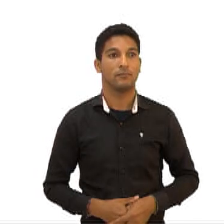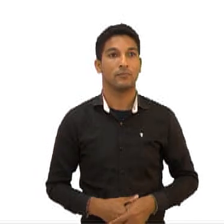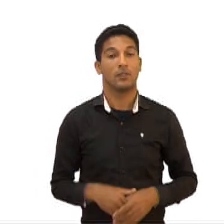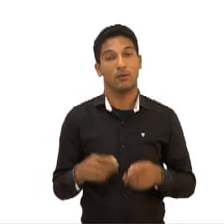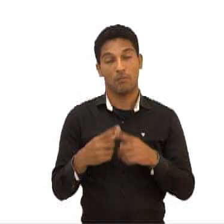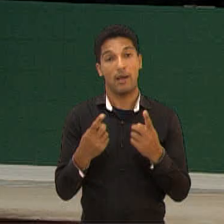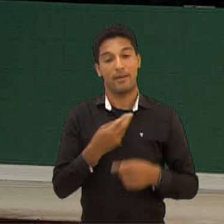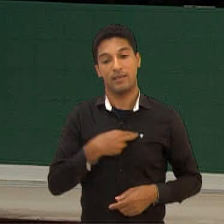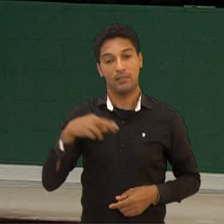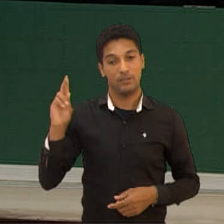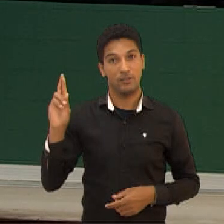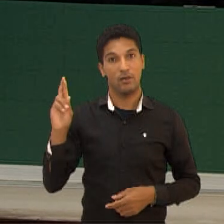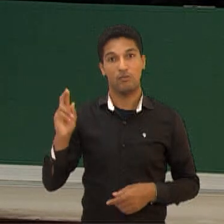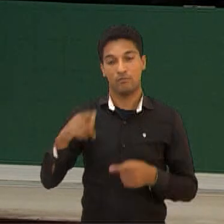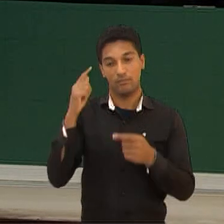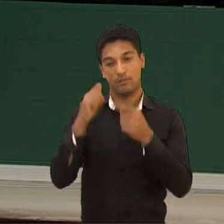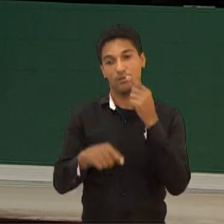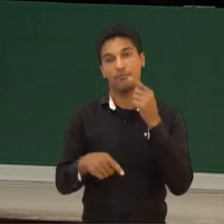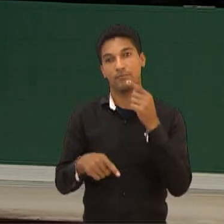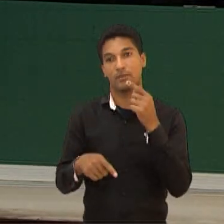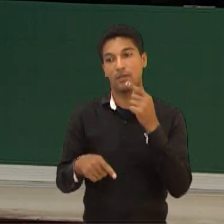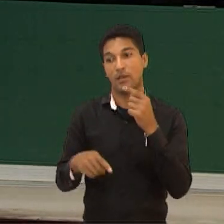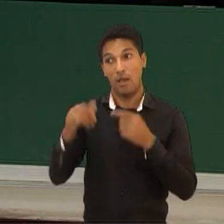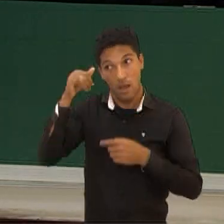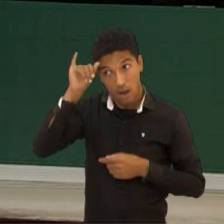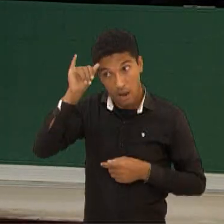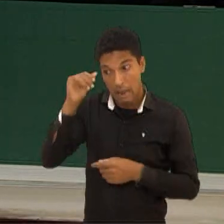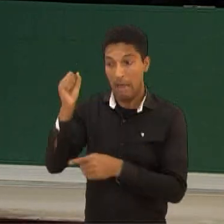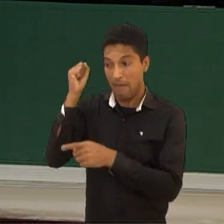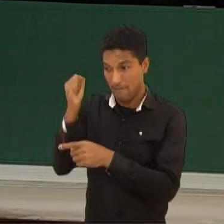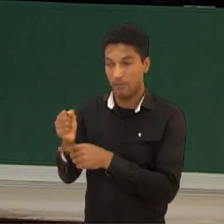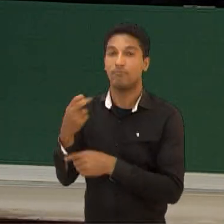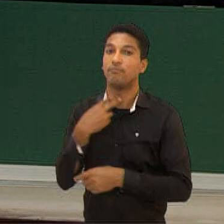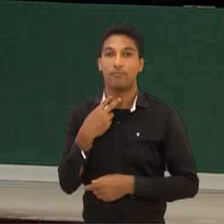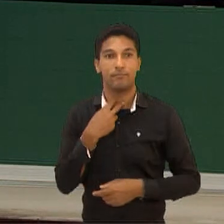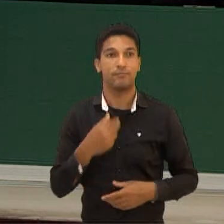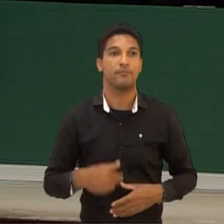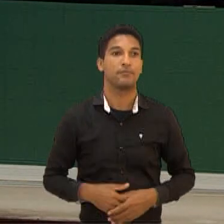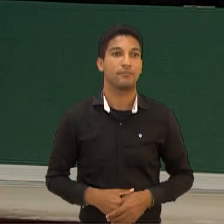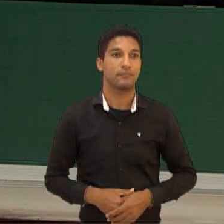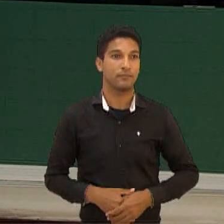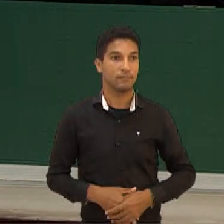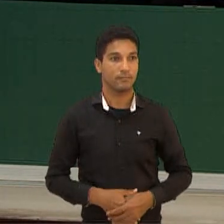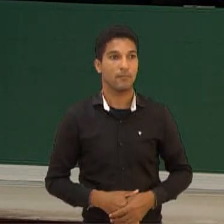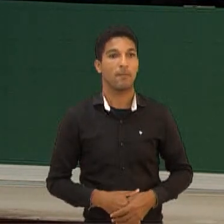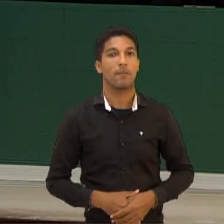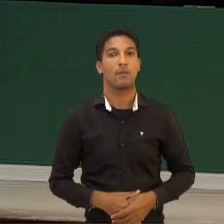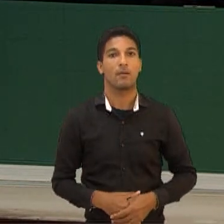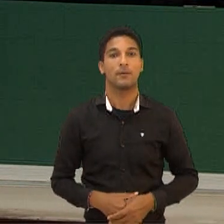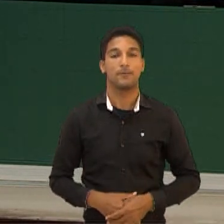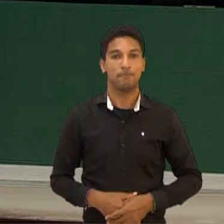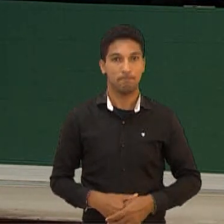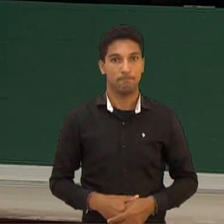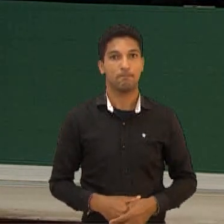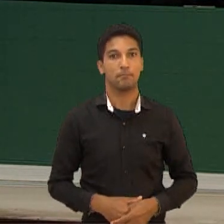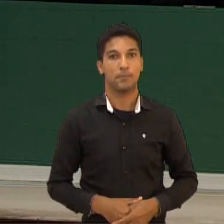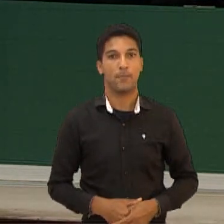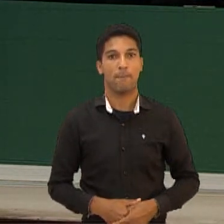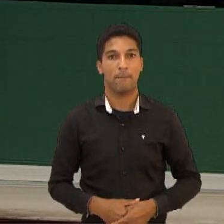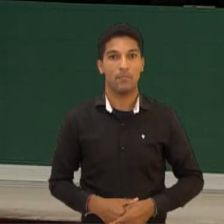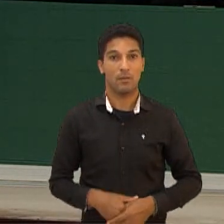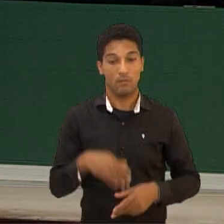de não seguidores do hinduísmo, eles se alimentam da carne bovina. Mas a maioria esmagadora